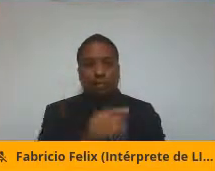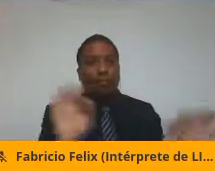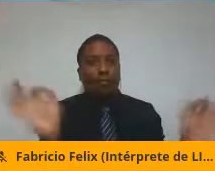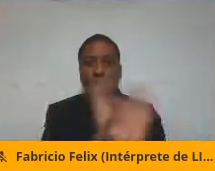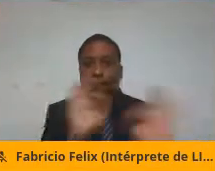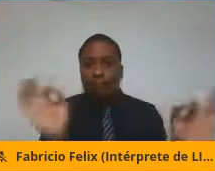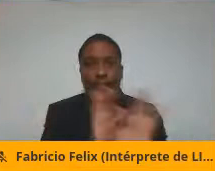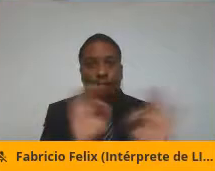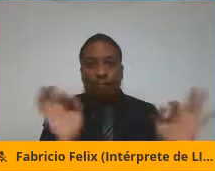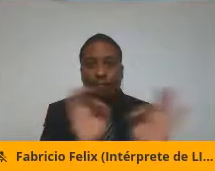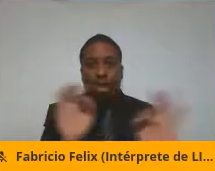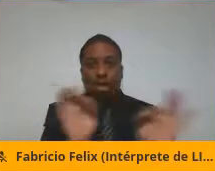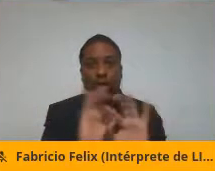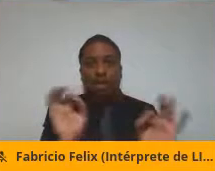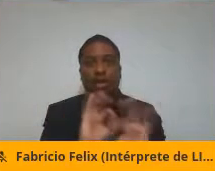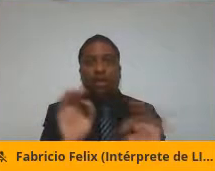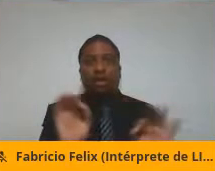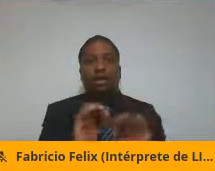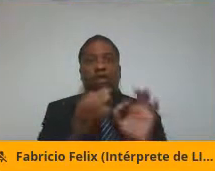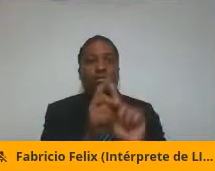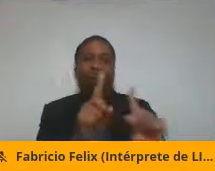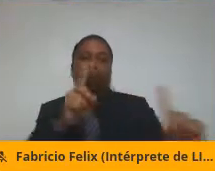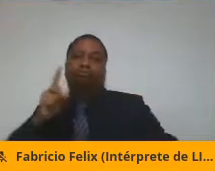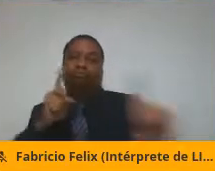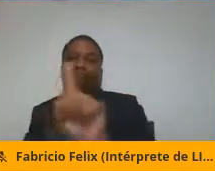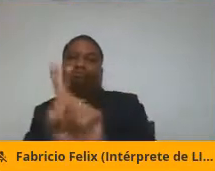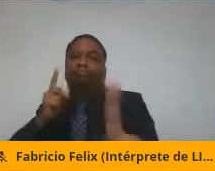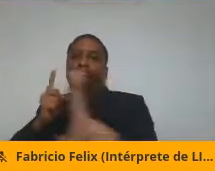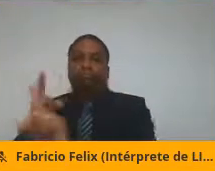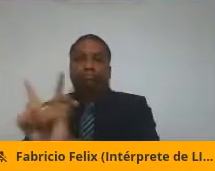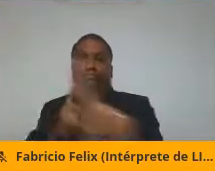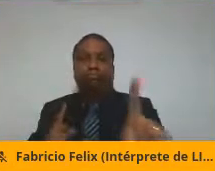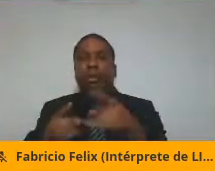medida de quarentena, nenhum tipo de distanciamento social, sem uso de